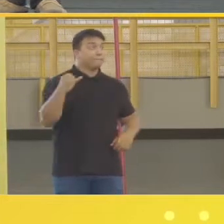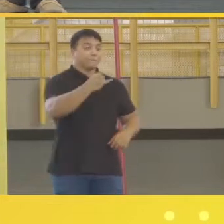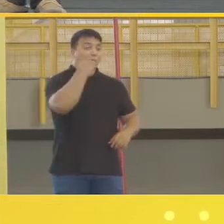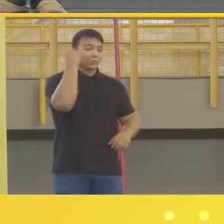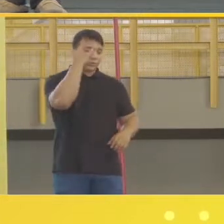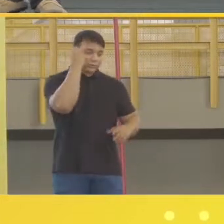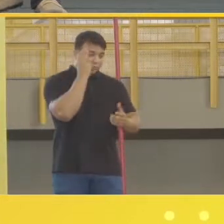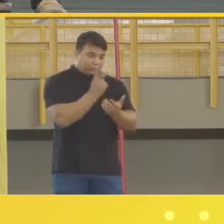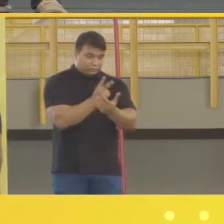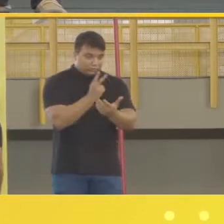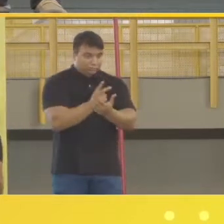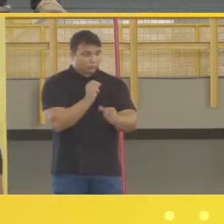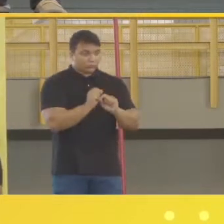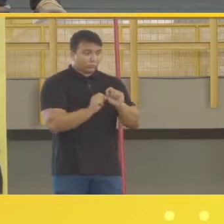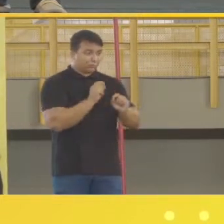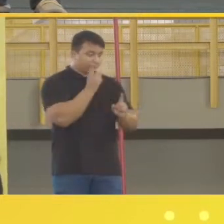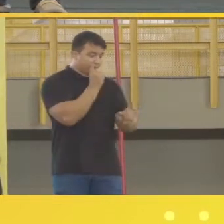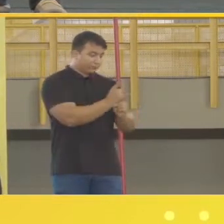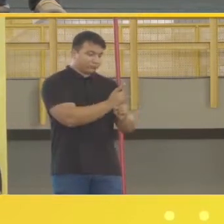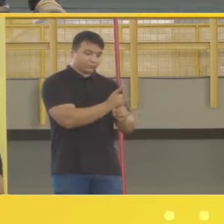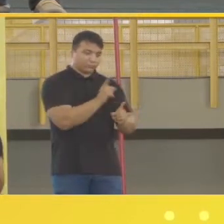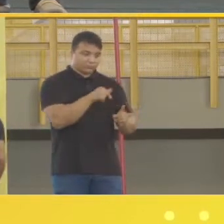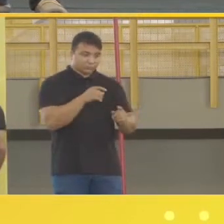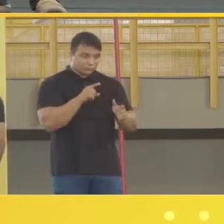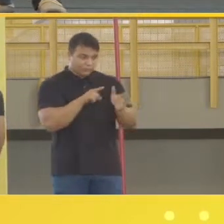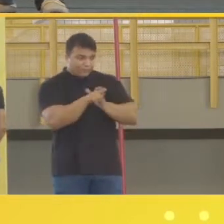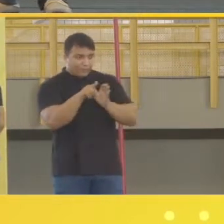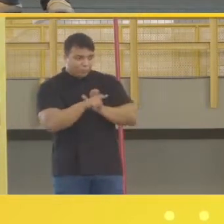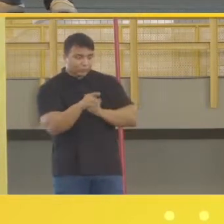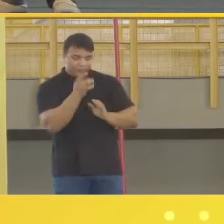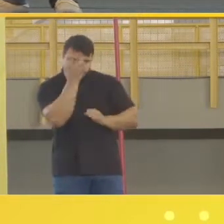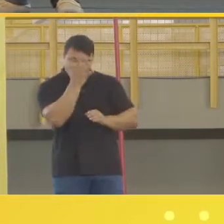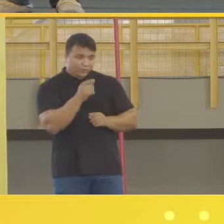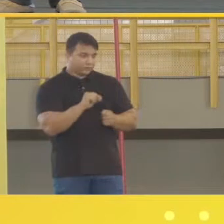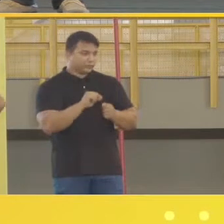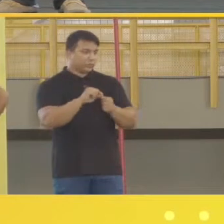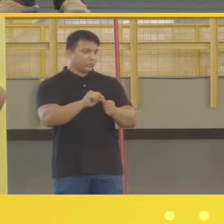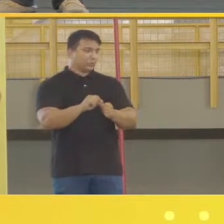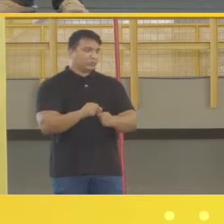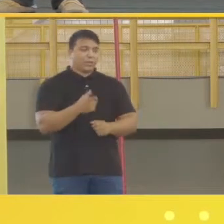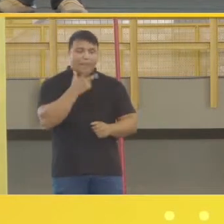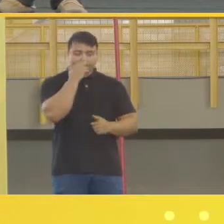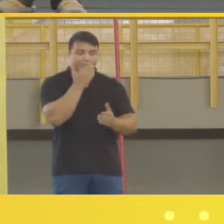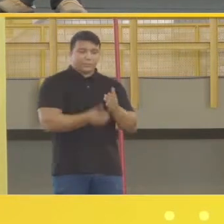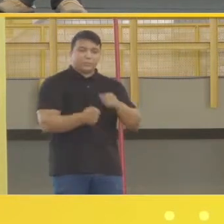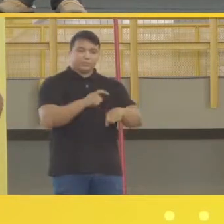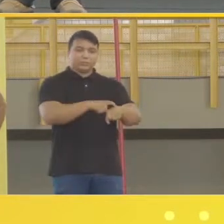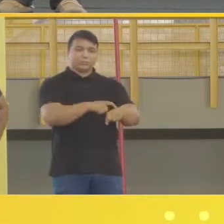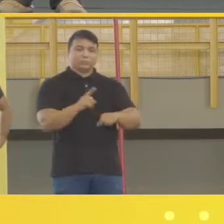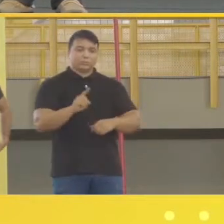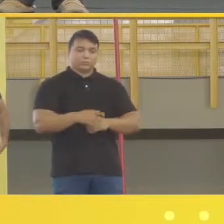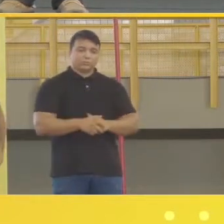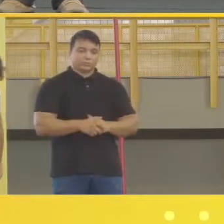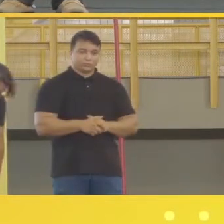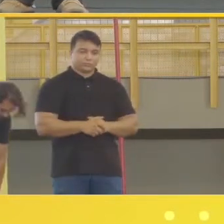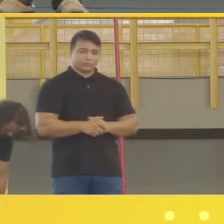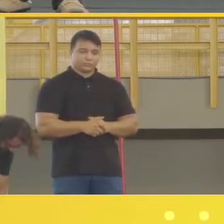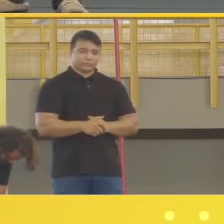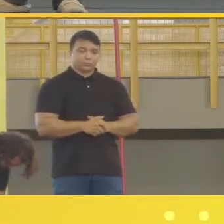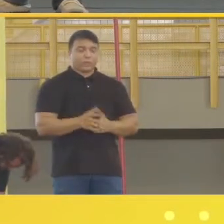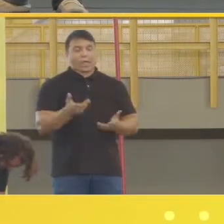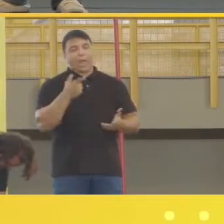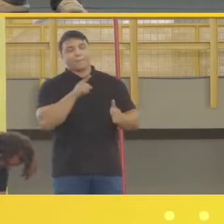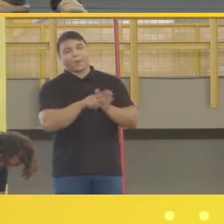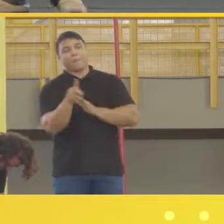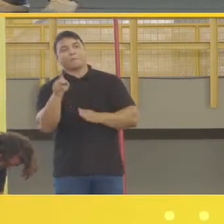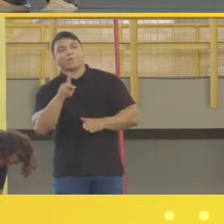fundamental, sempre identificar as questões mais fáceis para fazer. Não perder tempo com questão difícil.